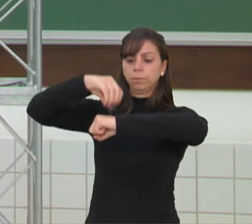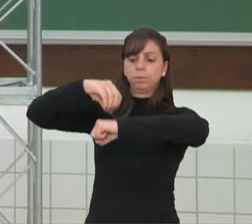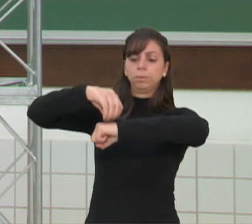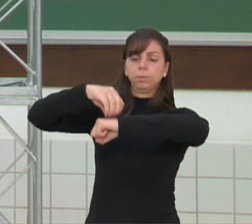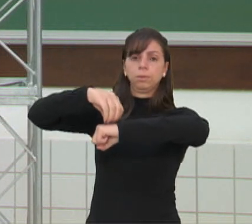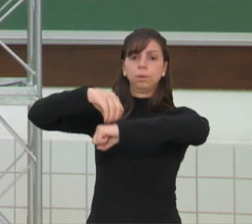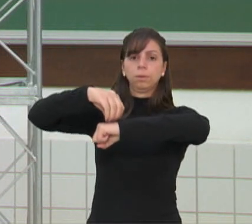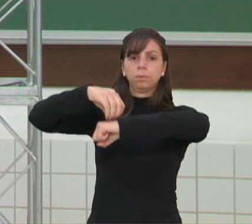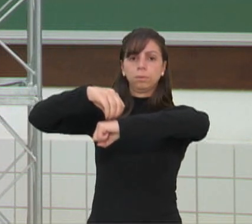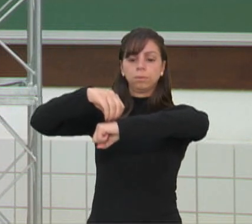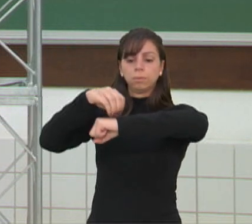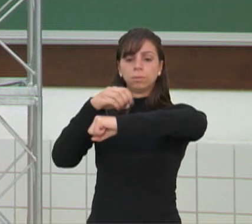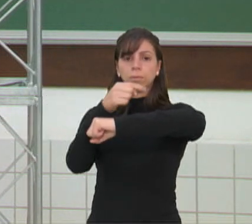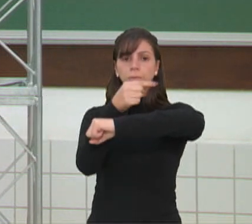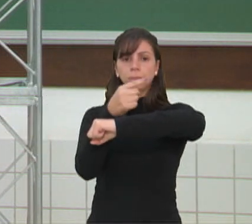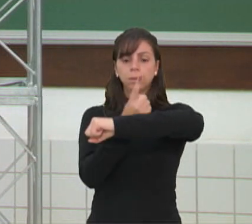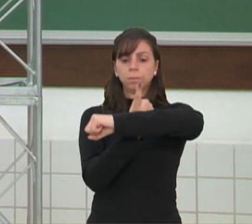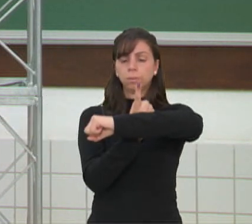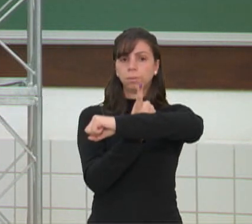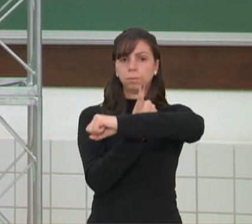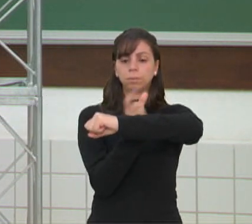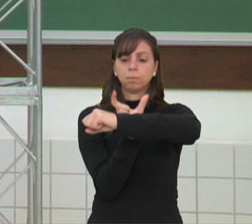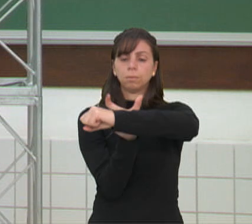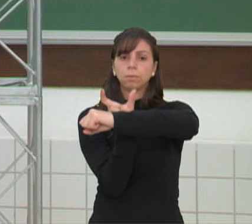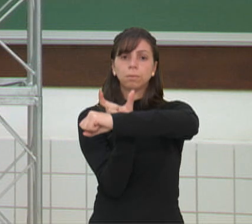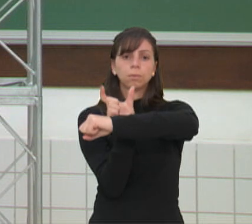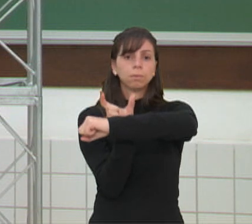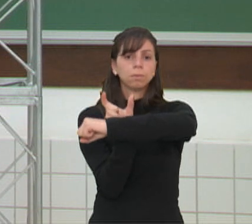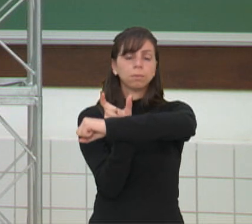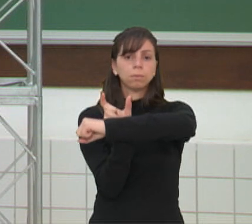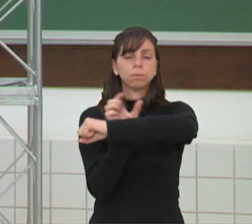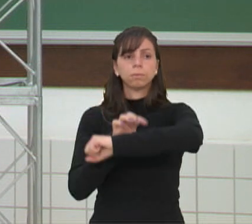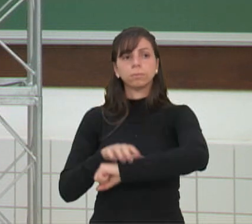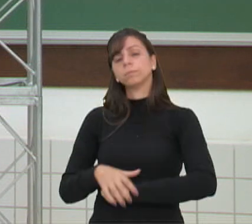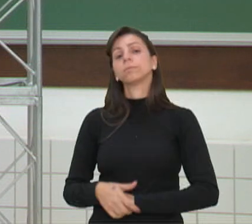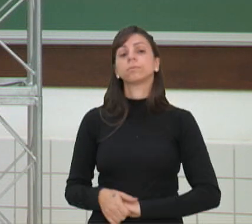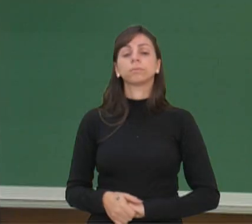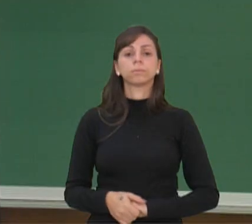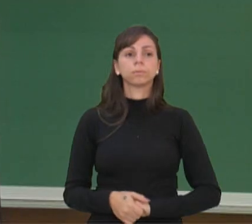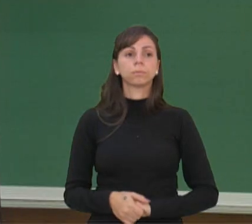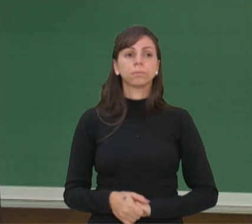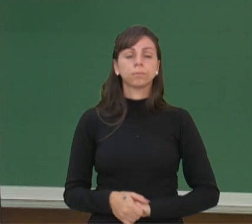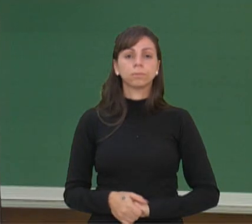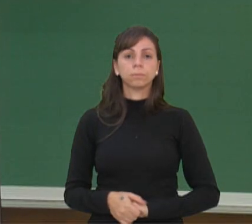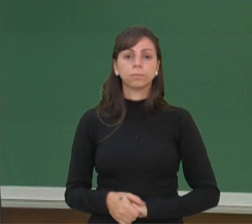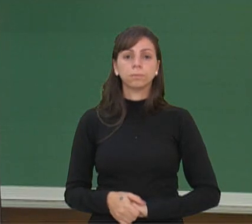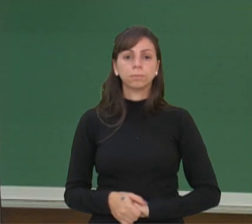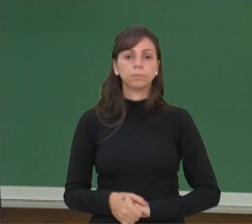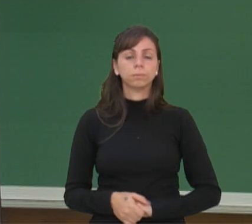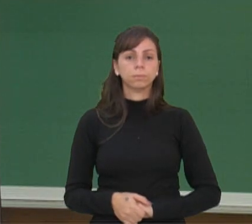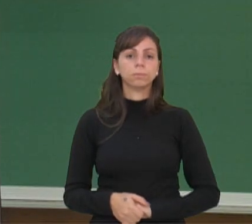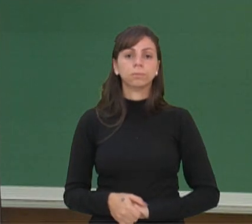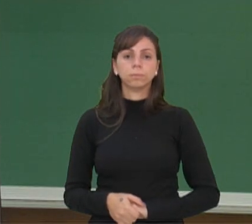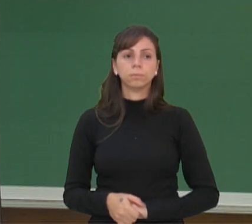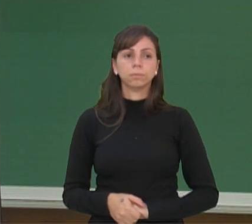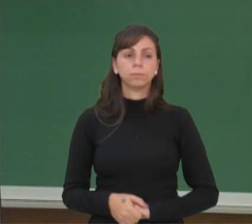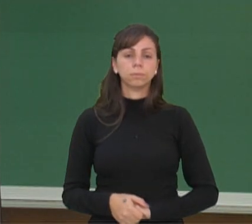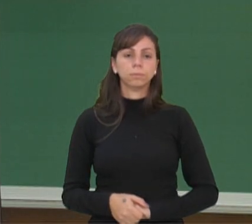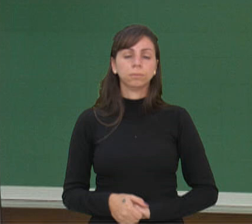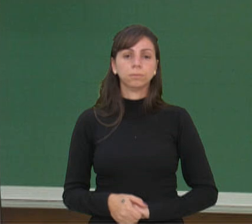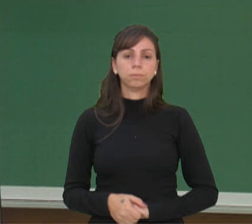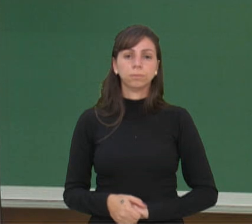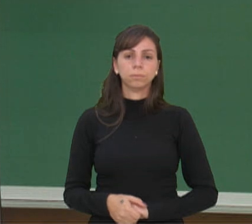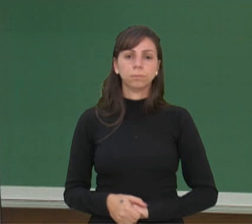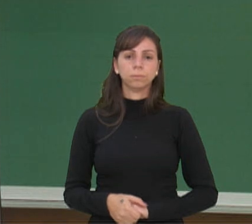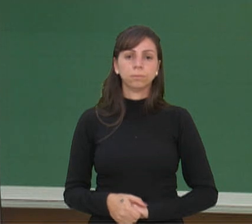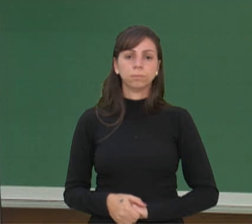que entre o 0 e o menos 1? Porque o número que eu tenho aqui depois, aliás, antes da